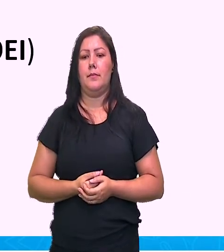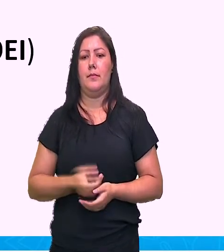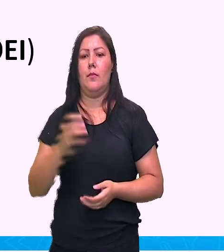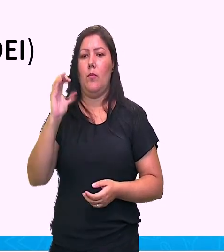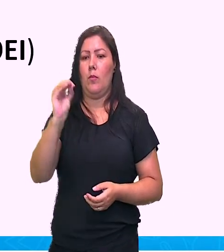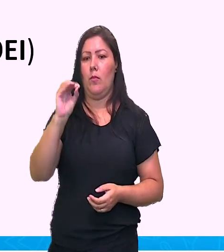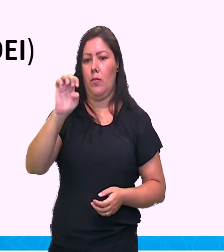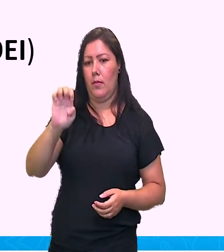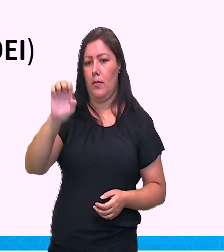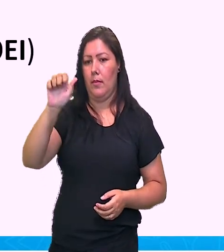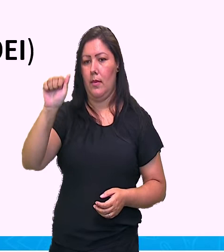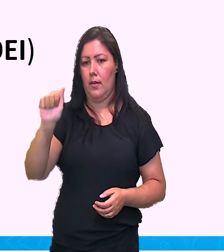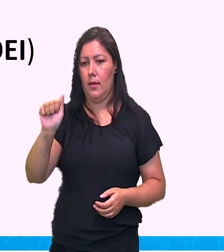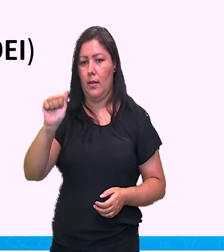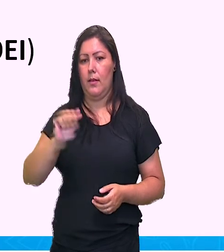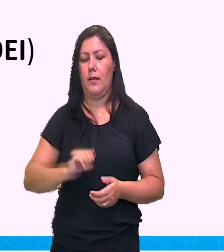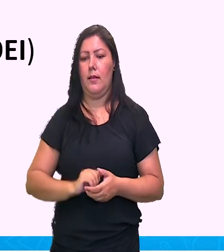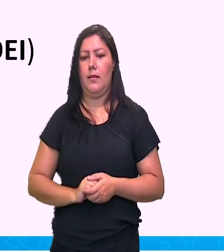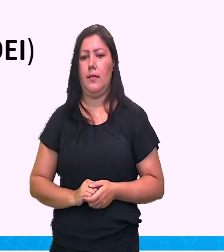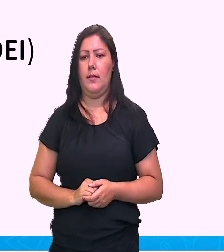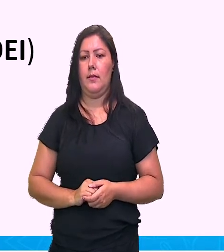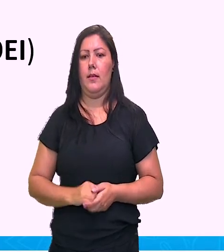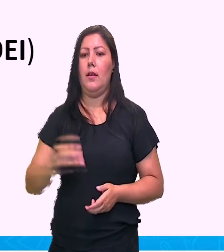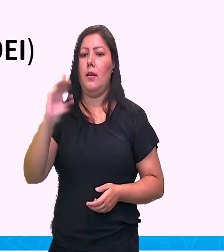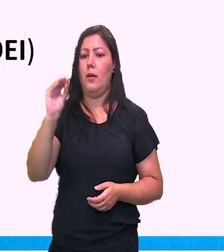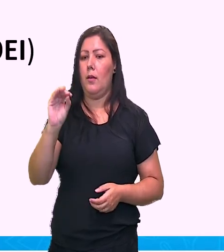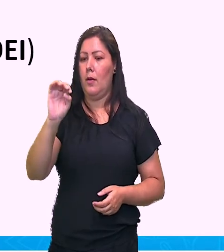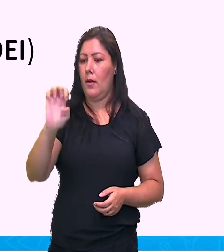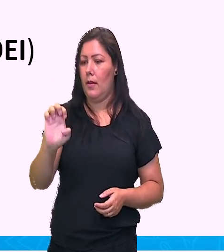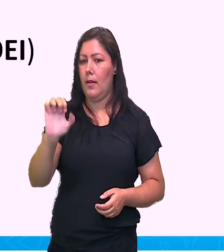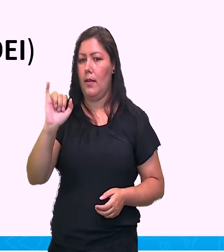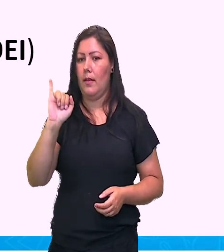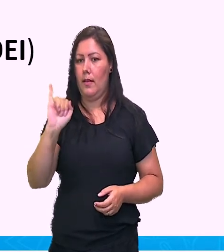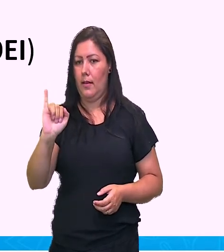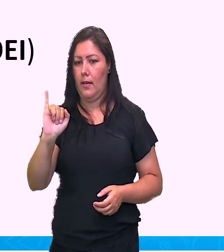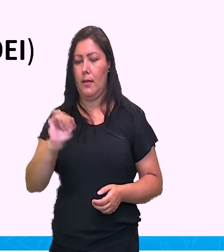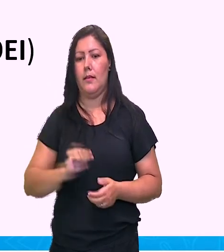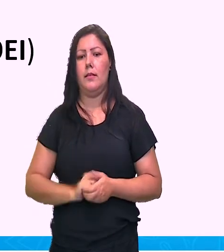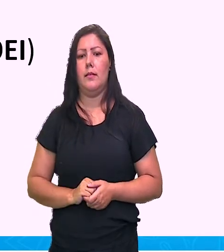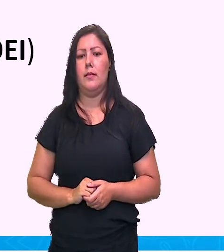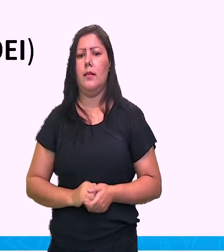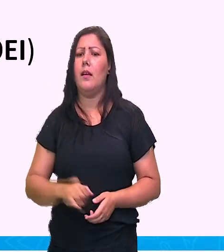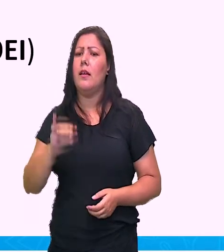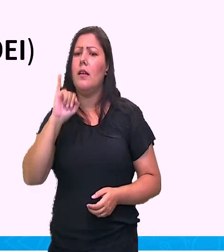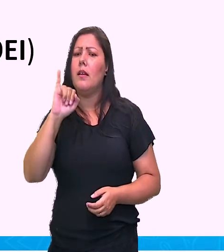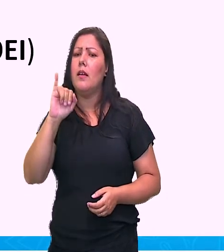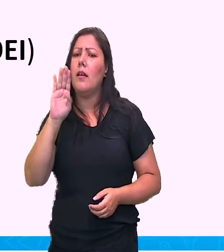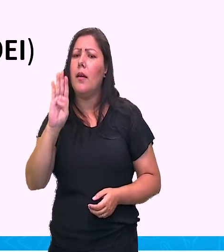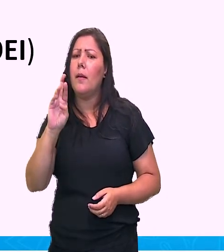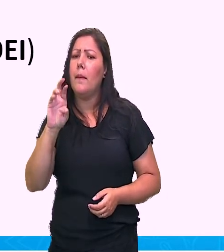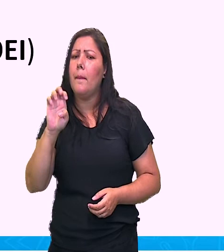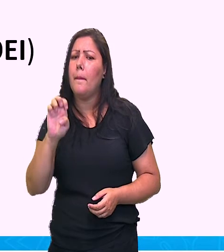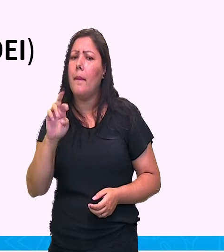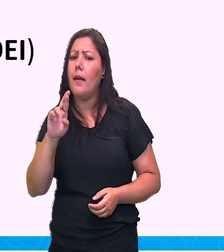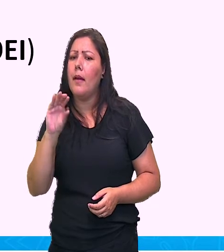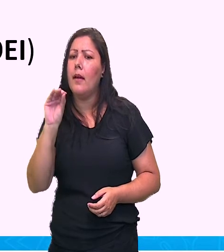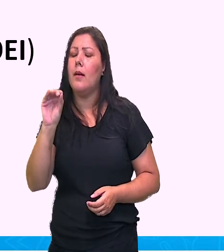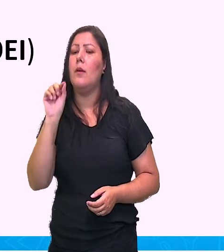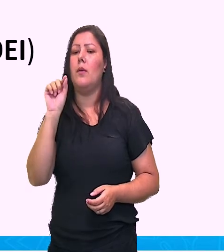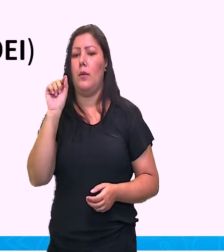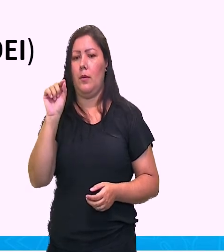dos Estados Ibero-Americanos. Ibero vai te lembrar o quê?